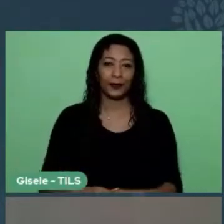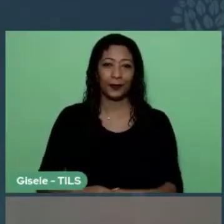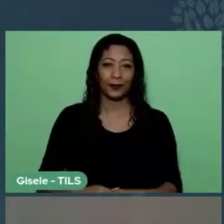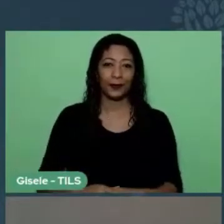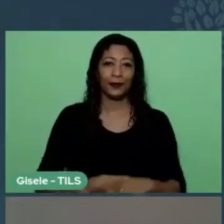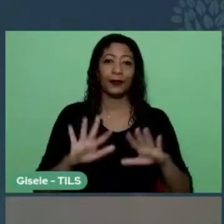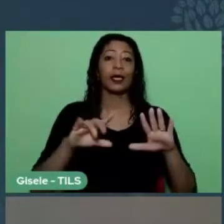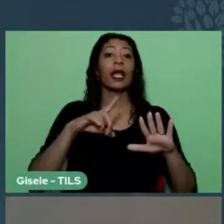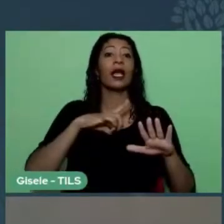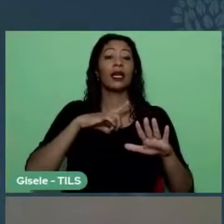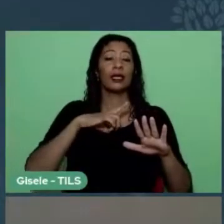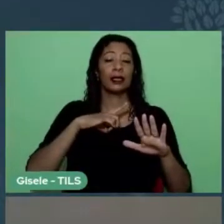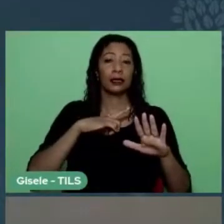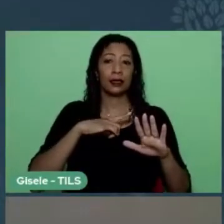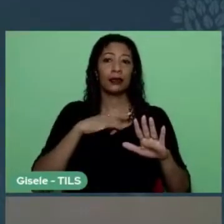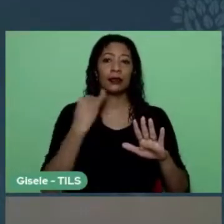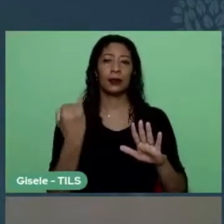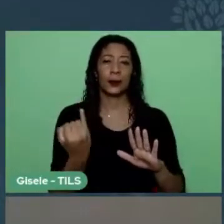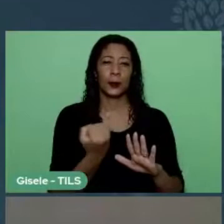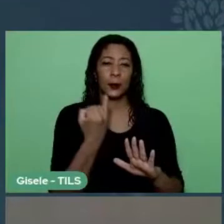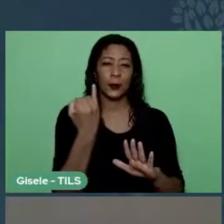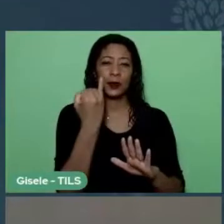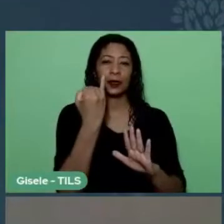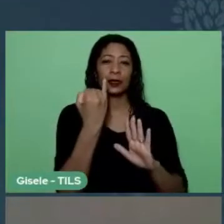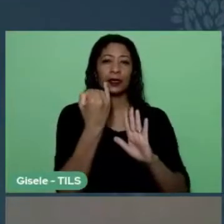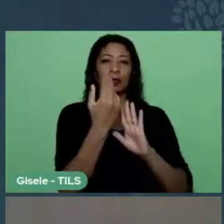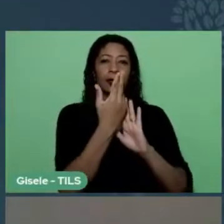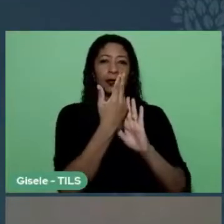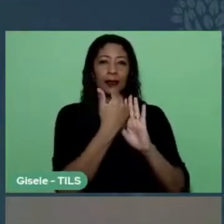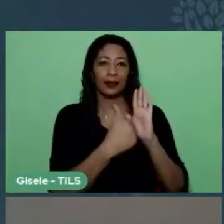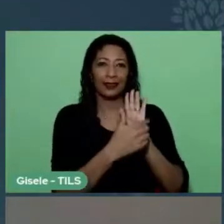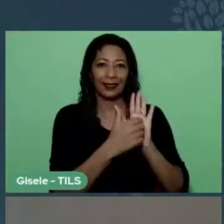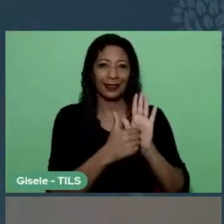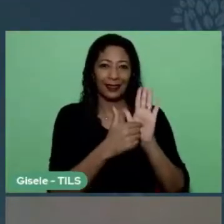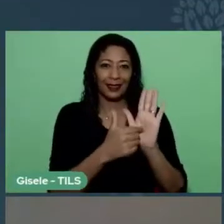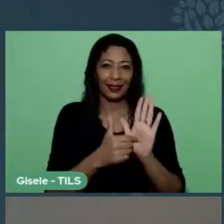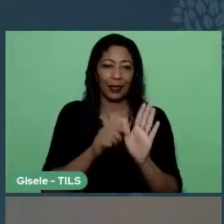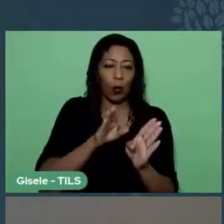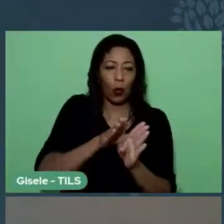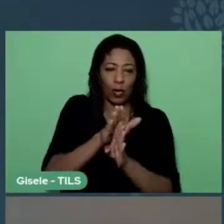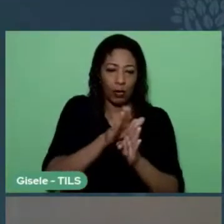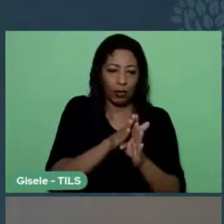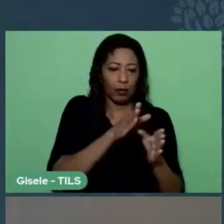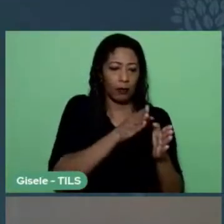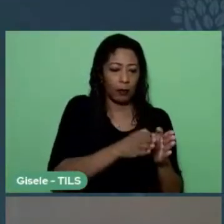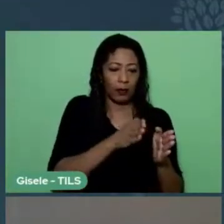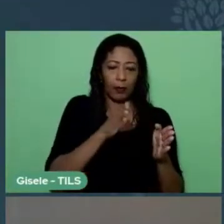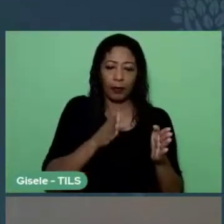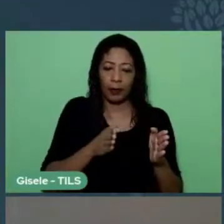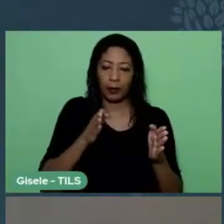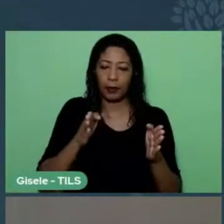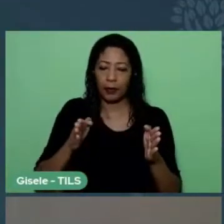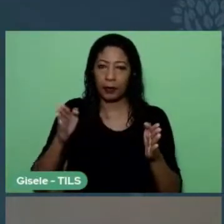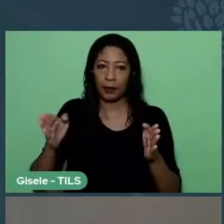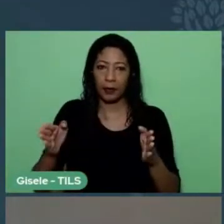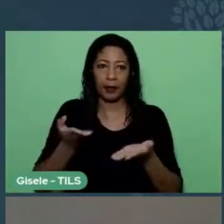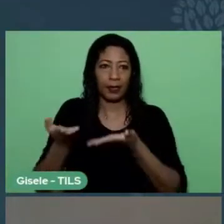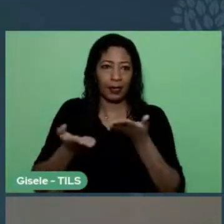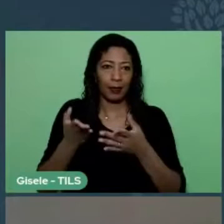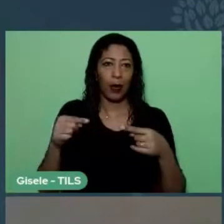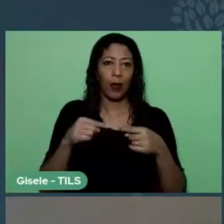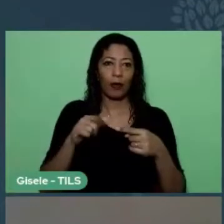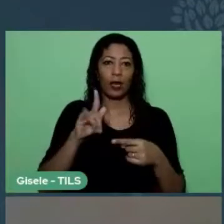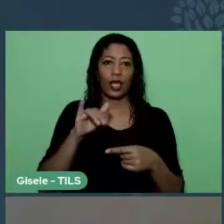tão importante que é as orientações das etapas de tratamentos que a gente segue pela GINA, que é uma